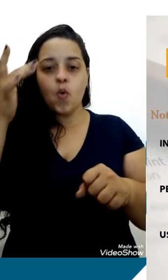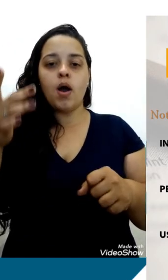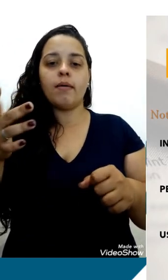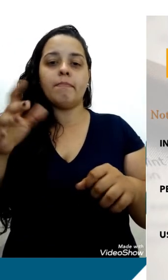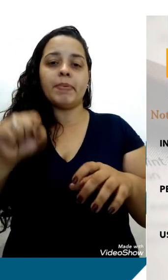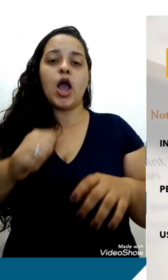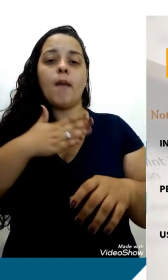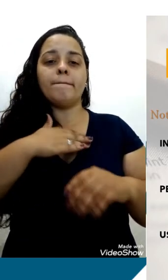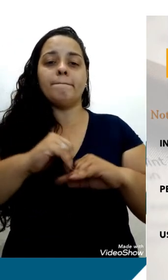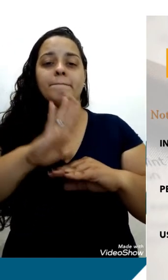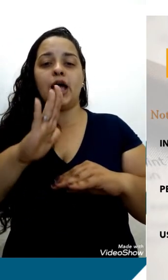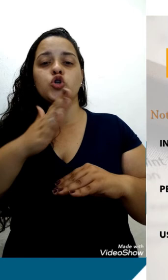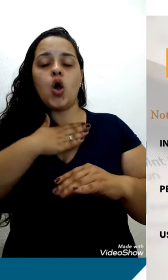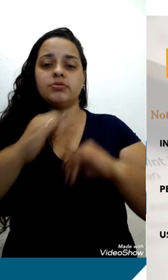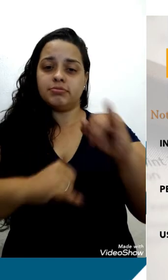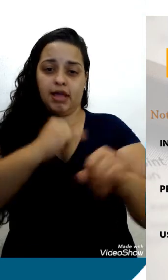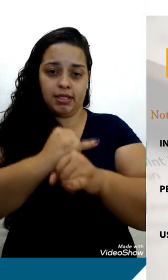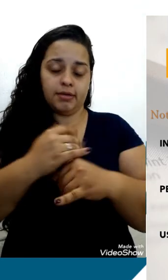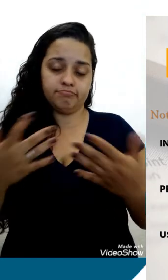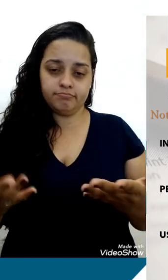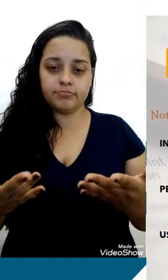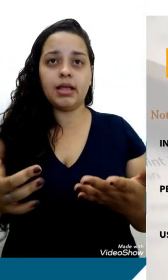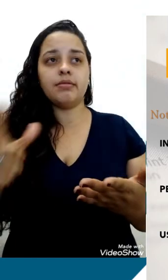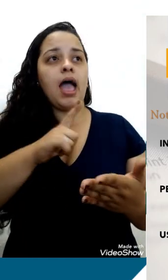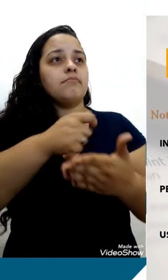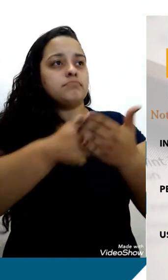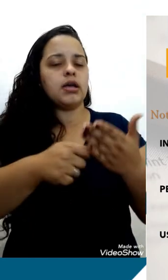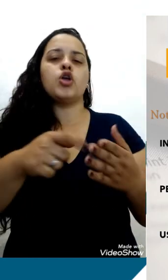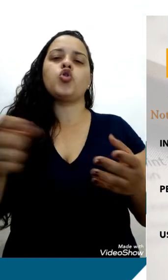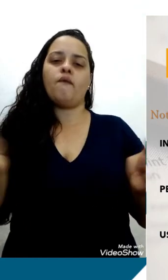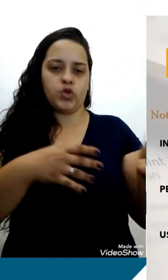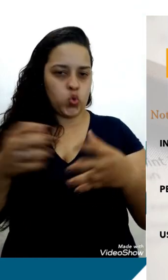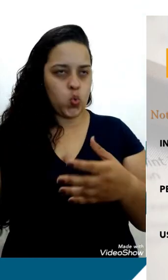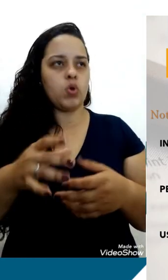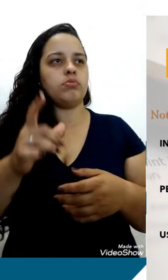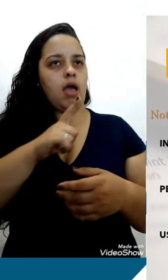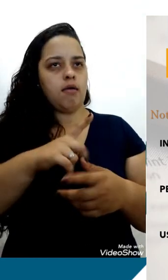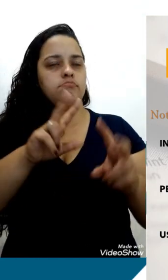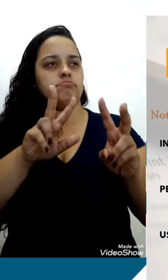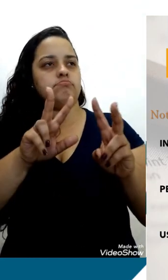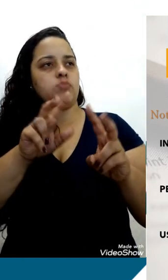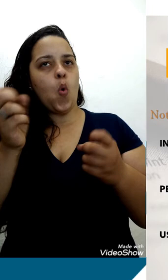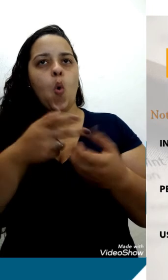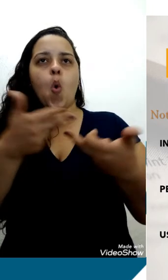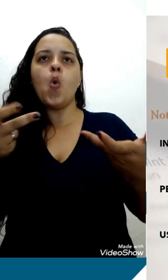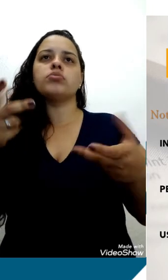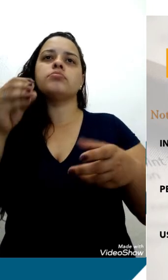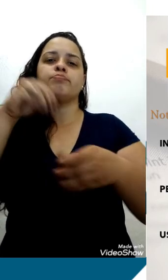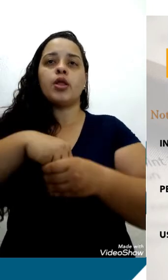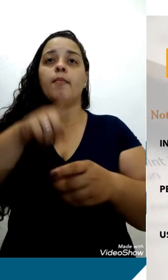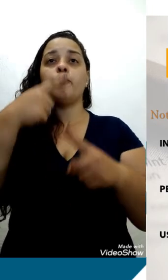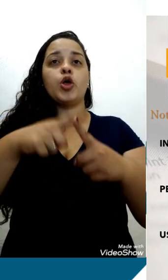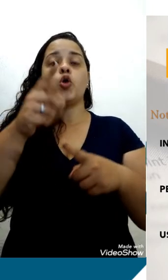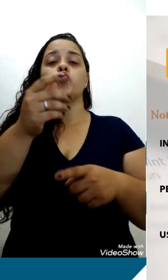gostos. Nesse caso, nós temos um repertório inovador. Por quê? Porque essa informação sobre a Constituição brasileira não estava